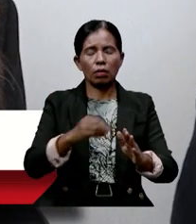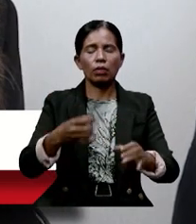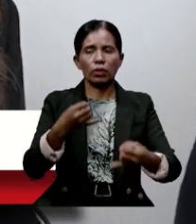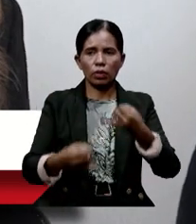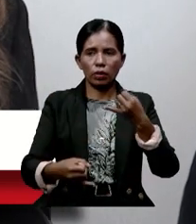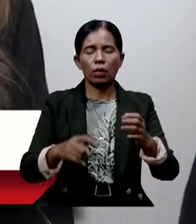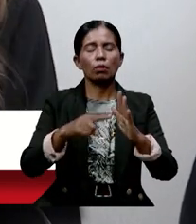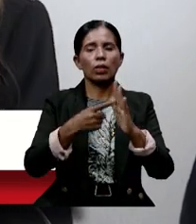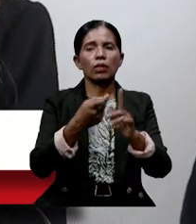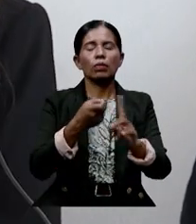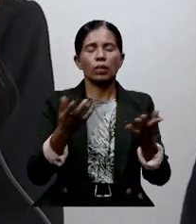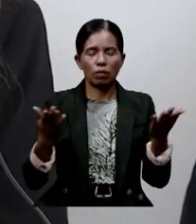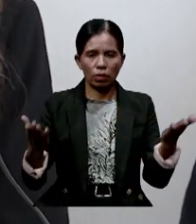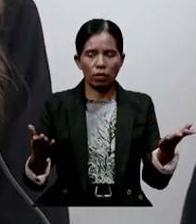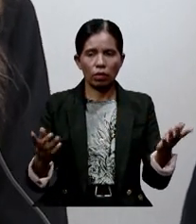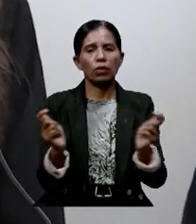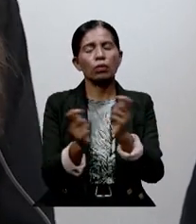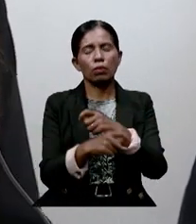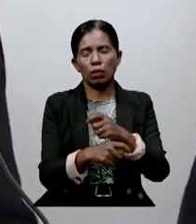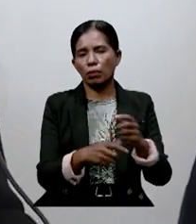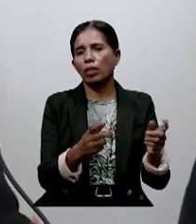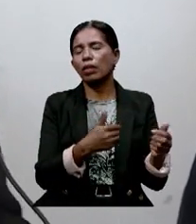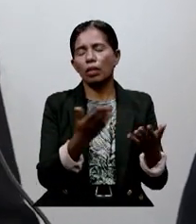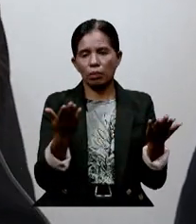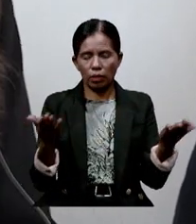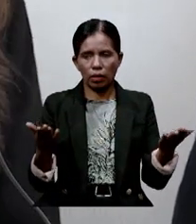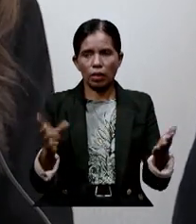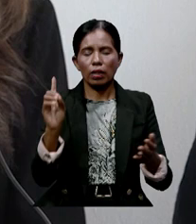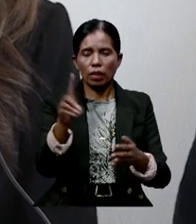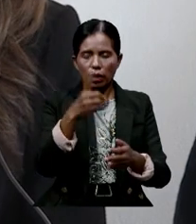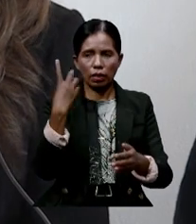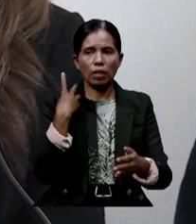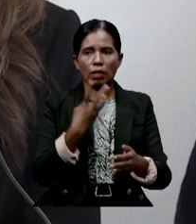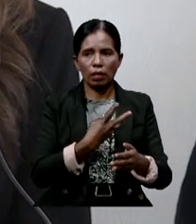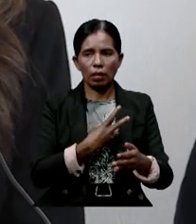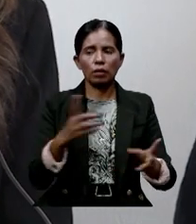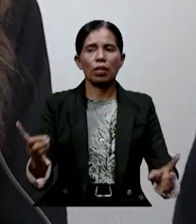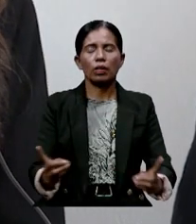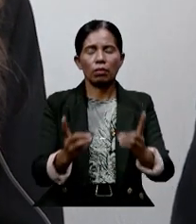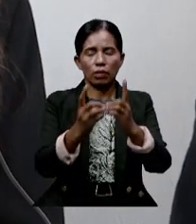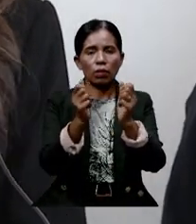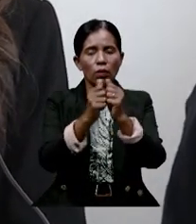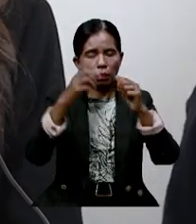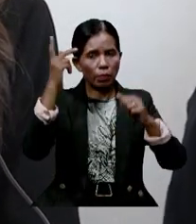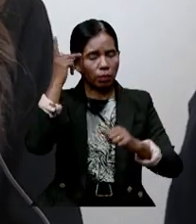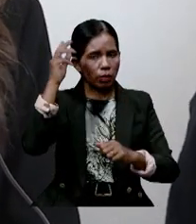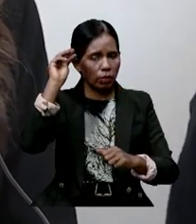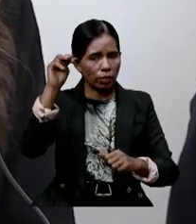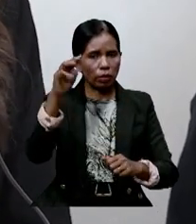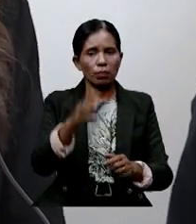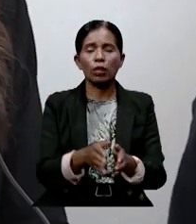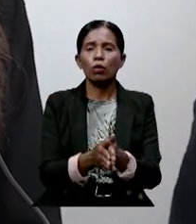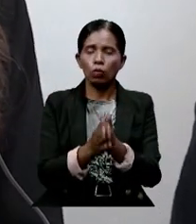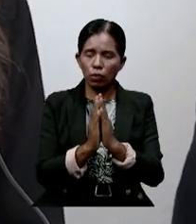hahu husida nebe isi tu kabaita nebe. Portanto, então, de der sani a miha viban ato sormalo primeiro-ministro Usu